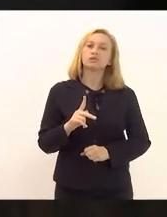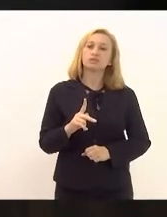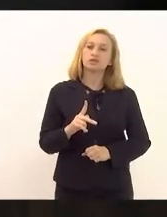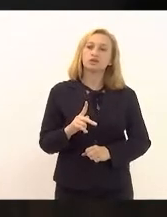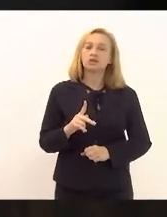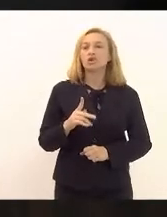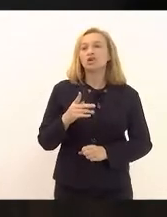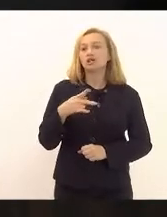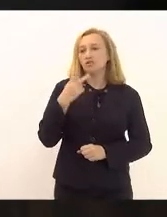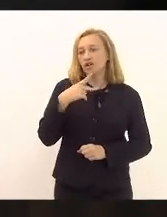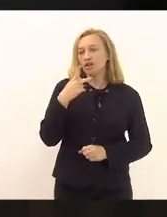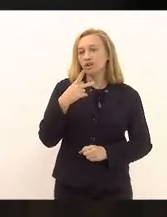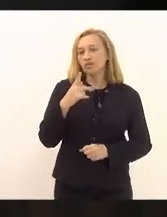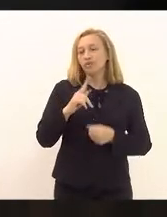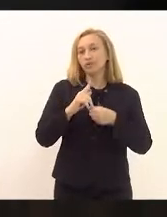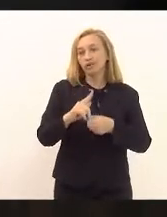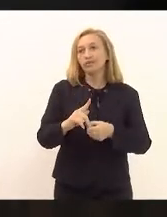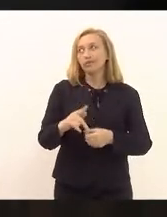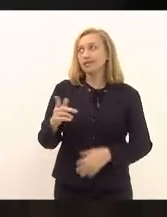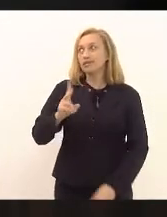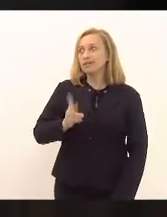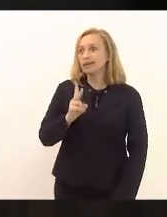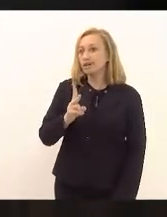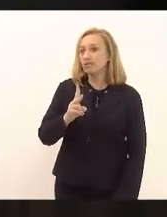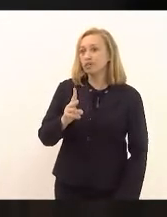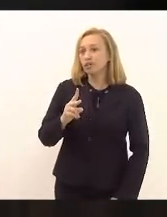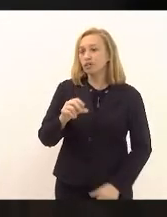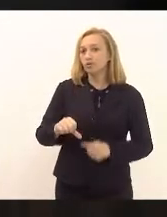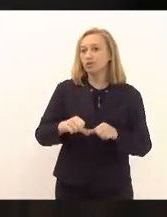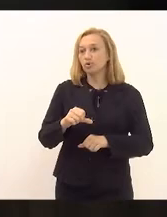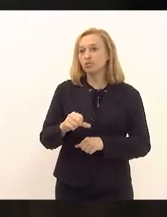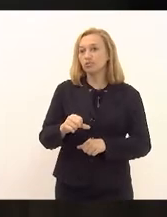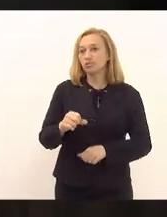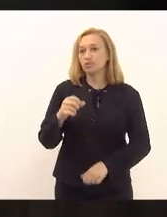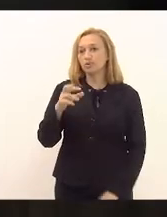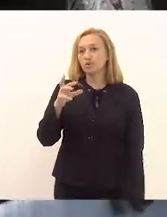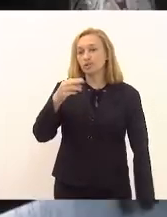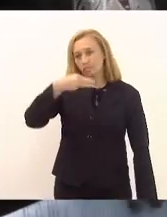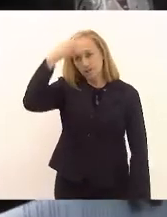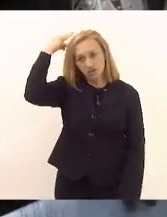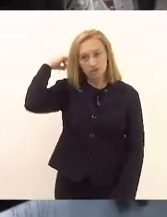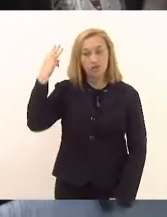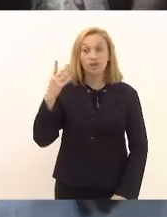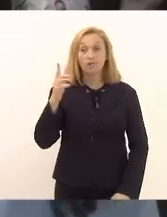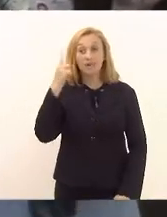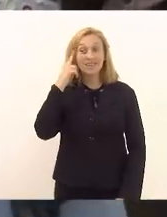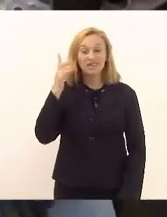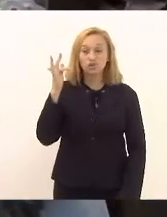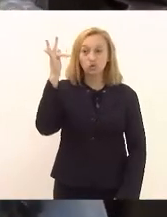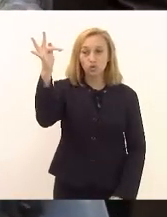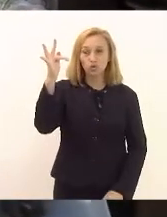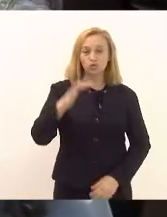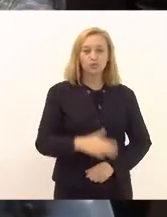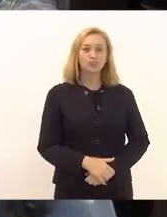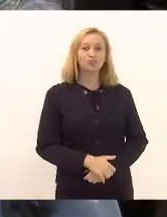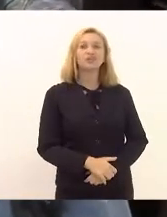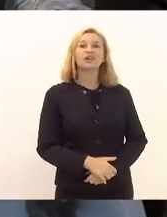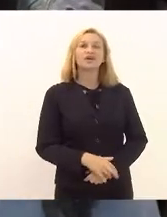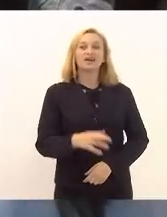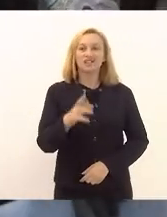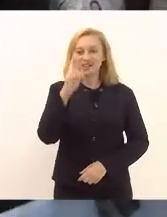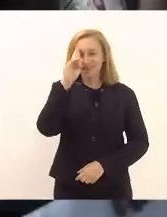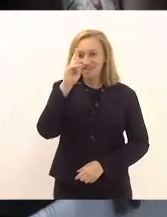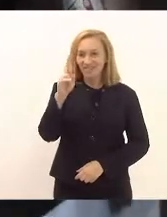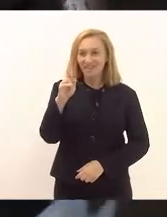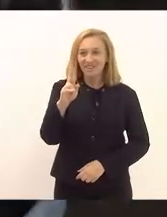Falei procuradoria, né? Toda hora eu chamo o Rodrigo Pacheco de procurador. É a previsão de futuro. Mas, presidente, deixa eu fazer uma